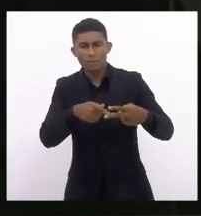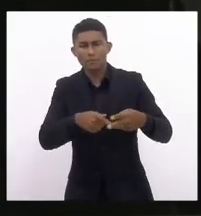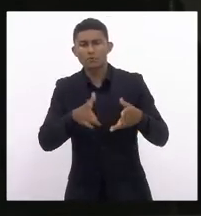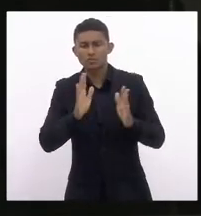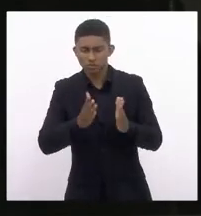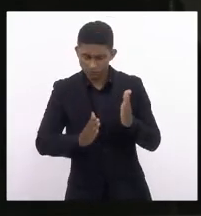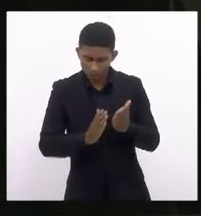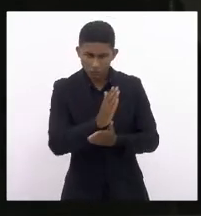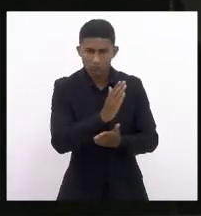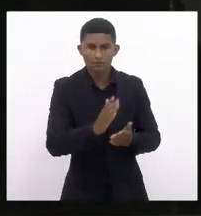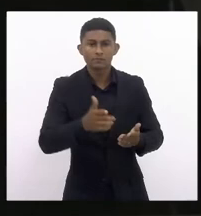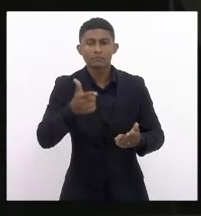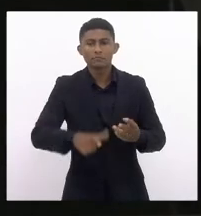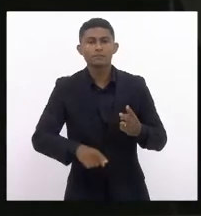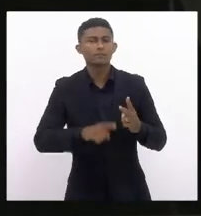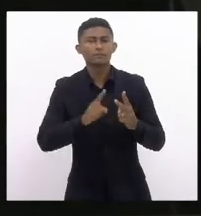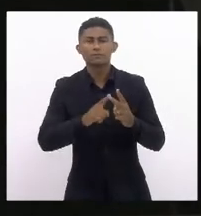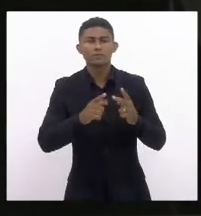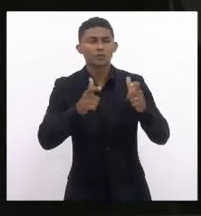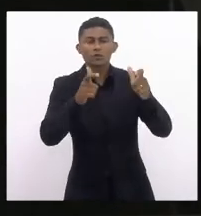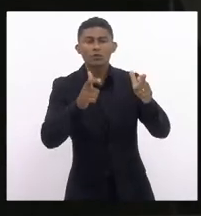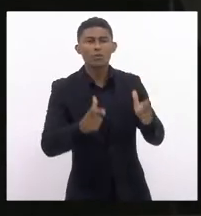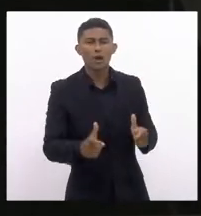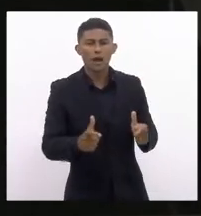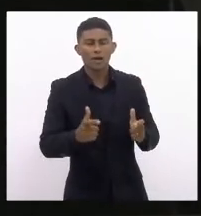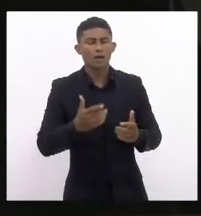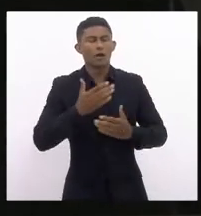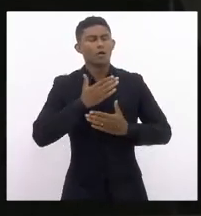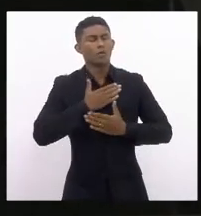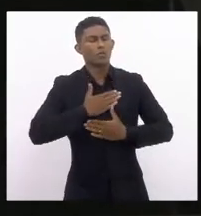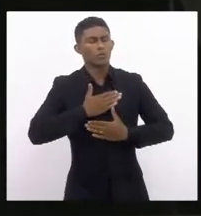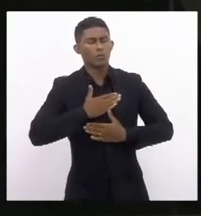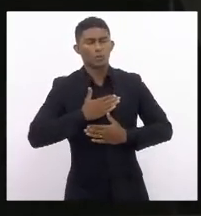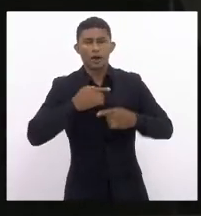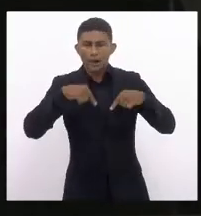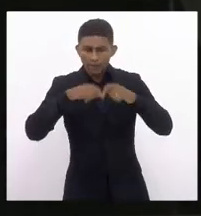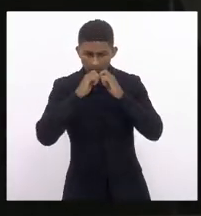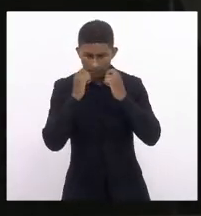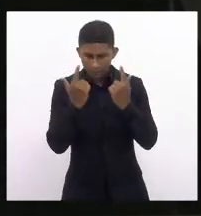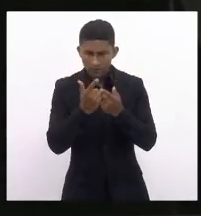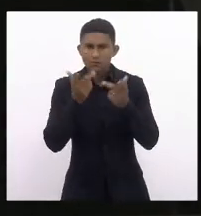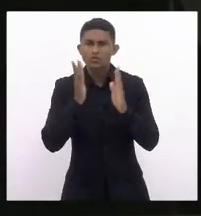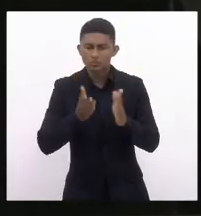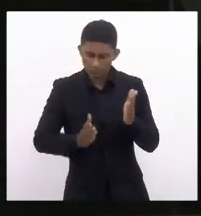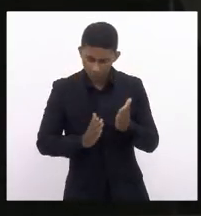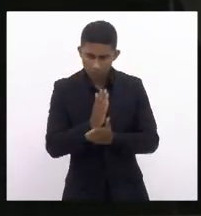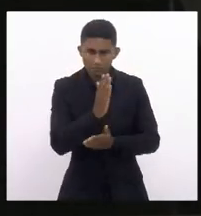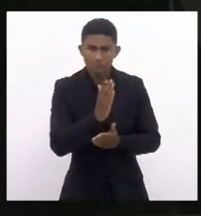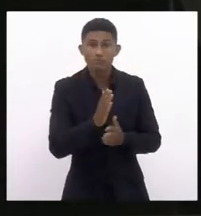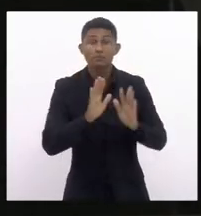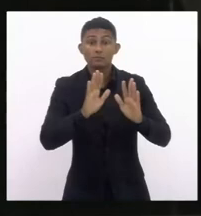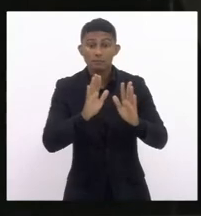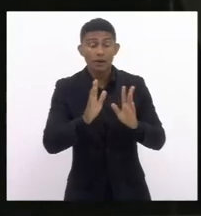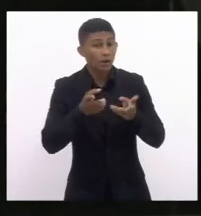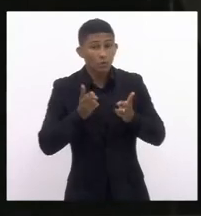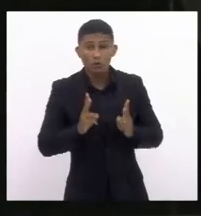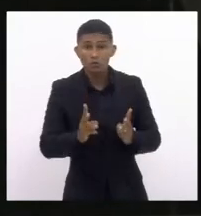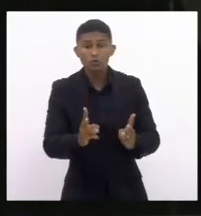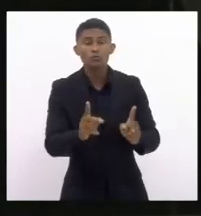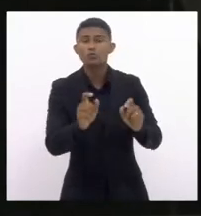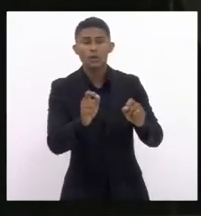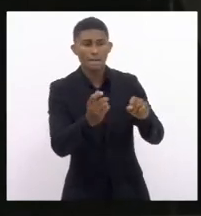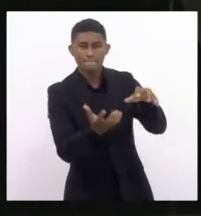local de descanso, tudo isso aqui nessa casa. Mas a luta continua lá em Brasília,